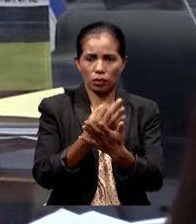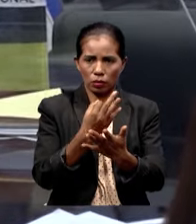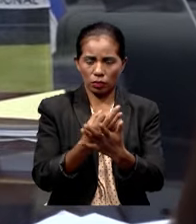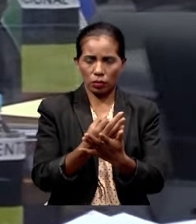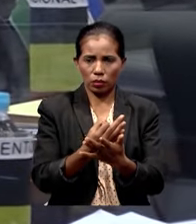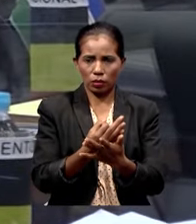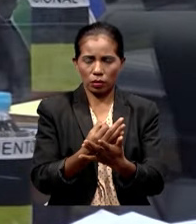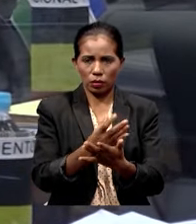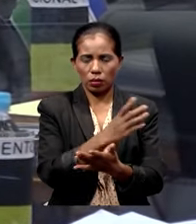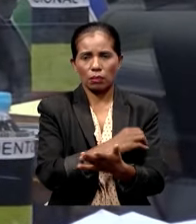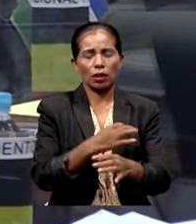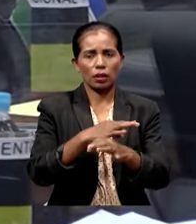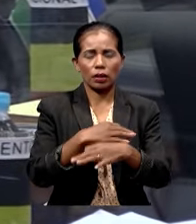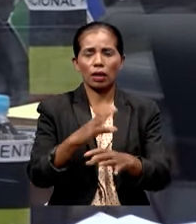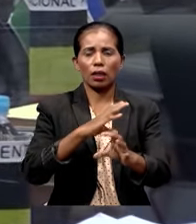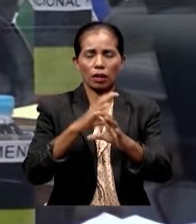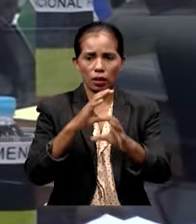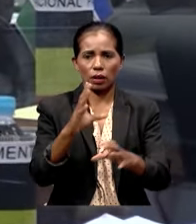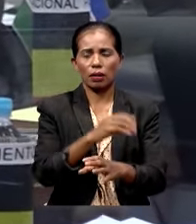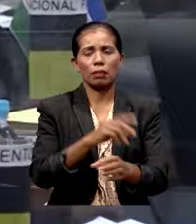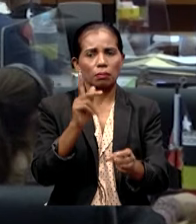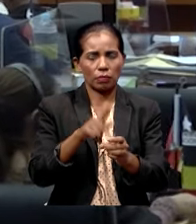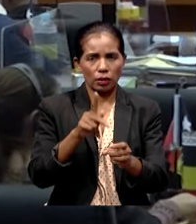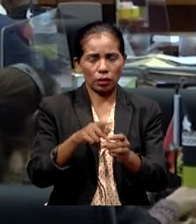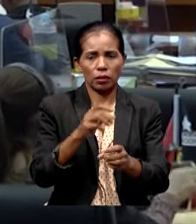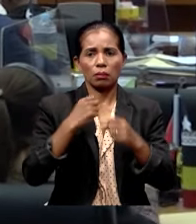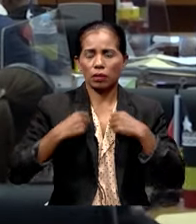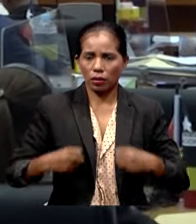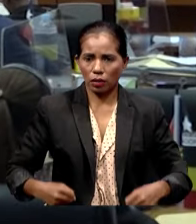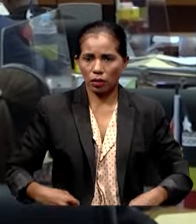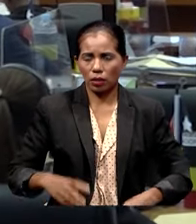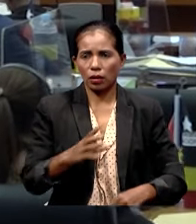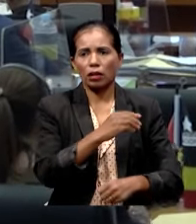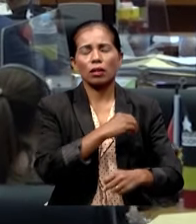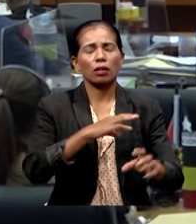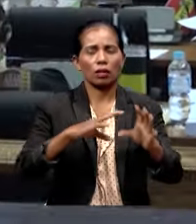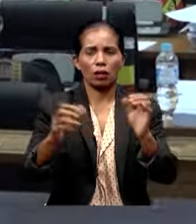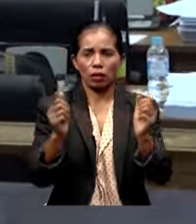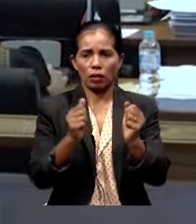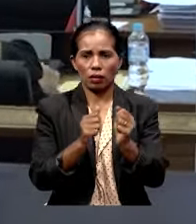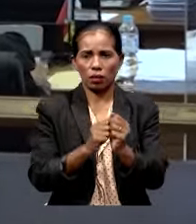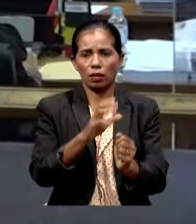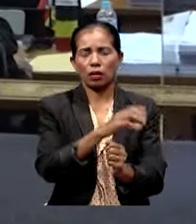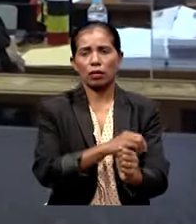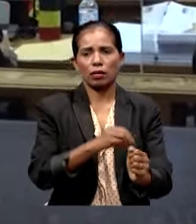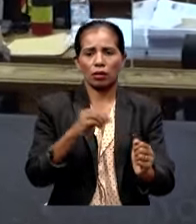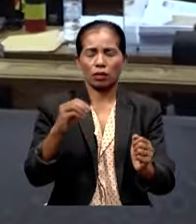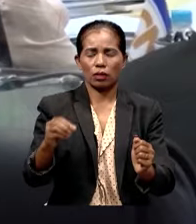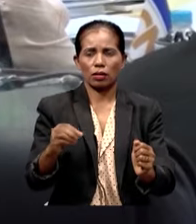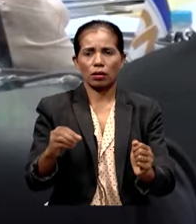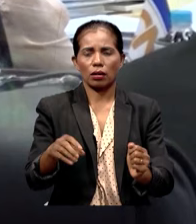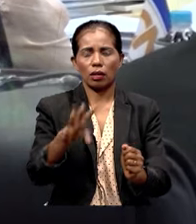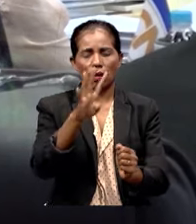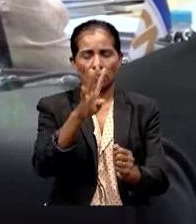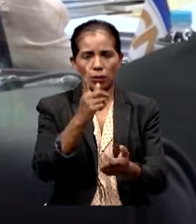ba manutenção careta, combustível, tratamento saúde, no contacto eleitoral hamutuk mínimo besik dólar rihun hat atus